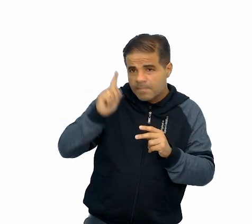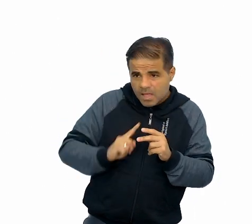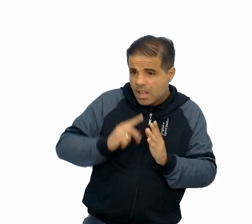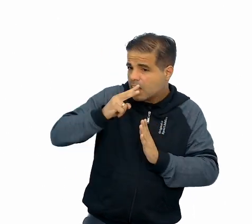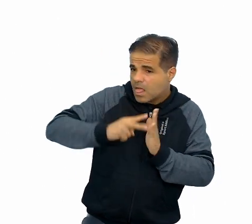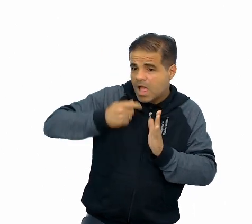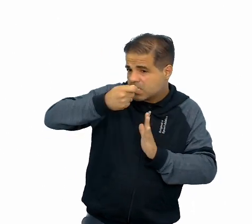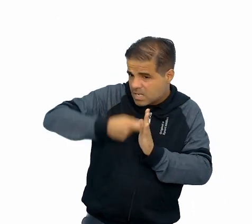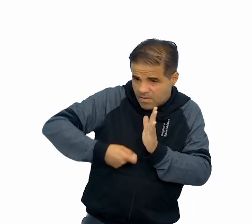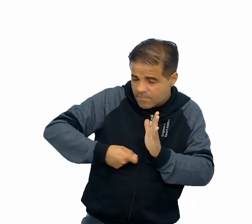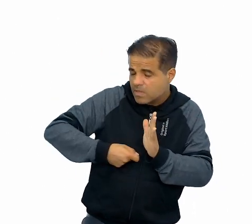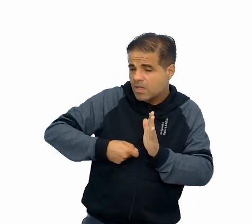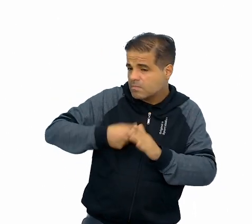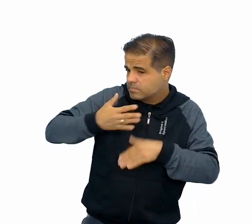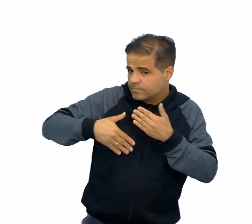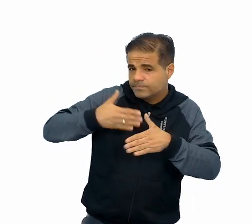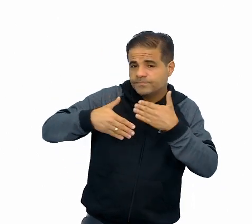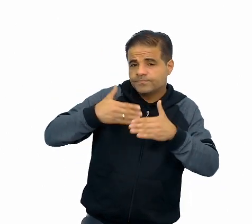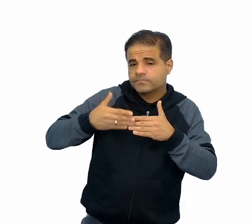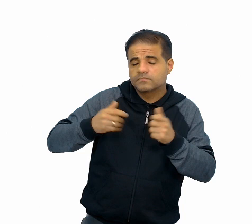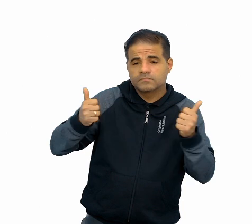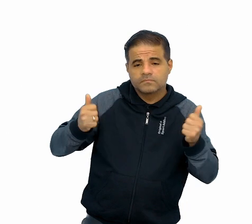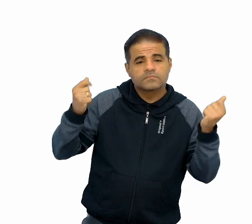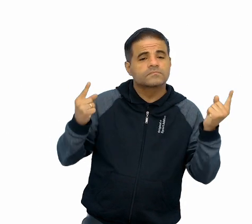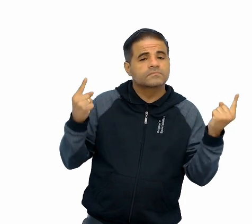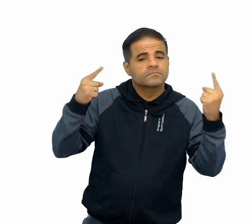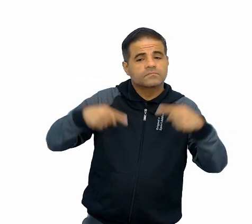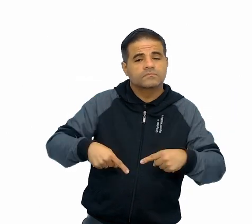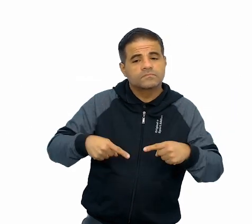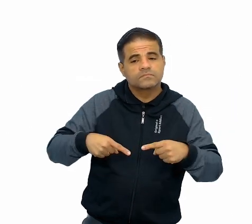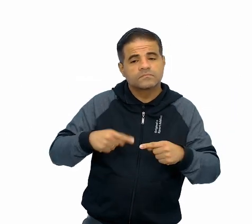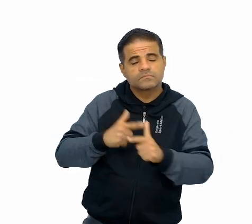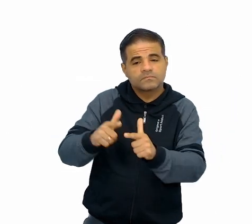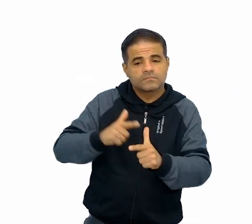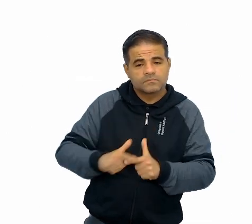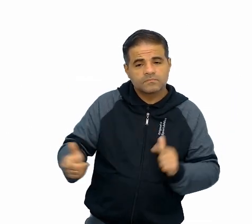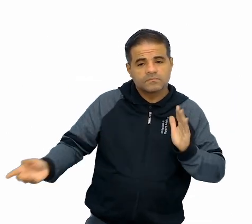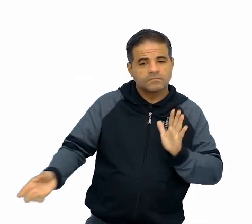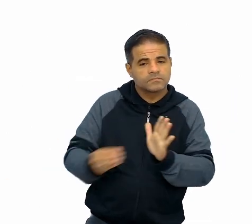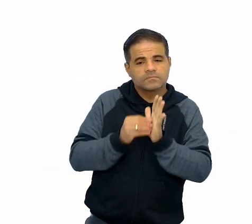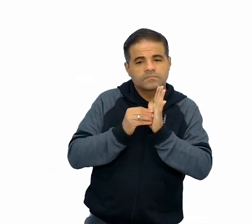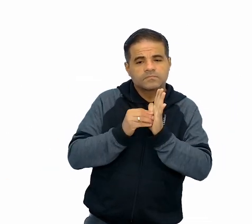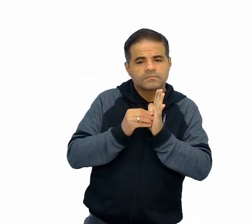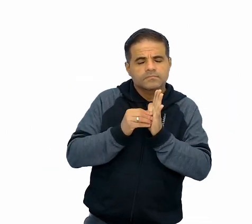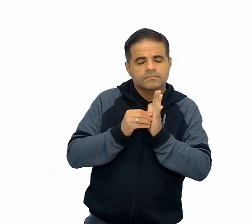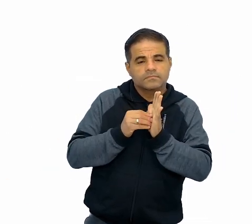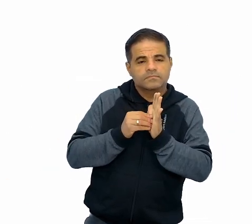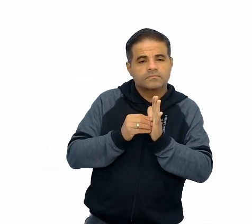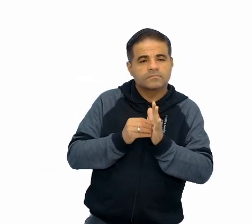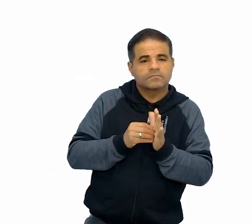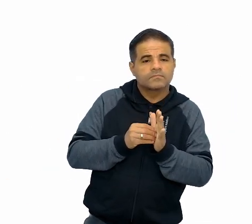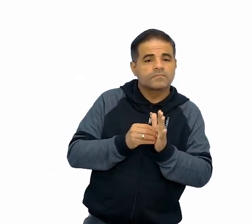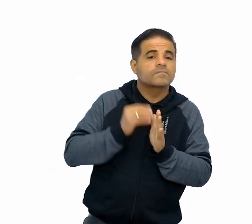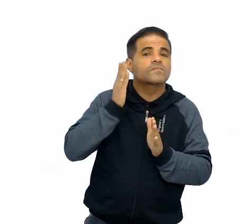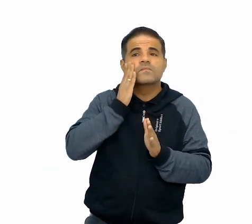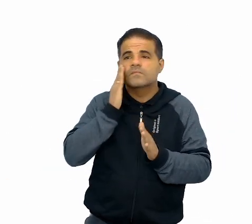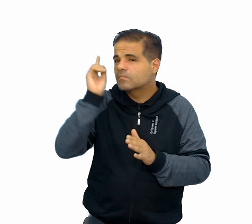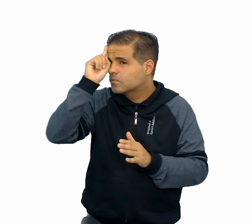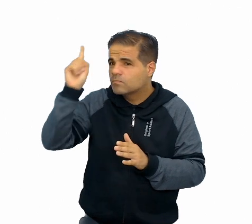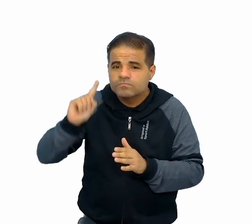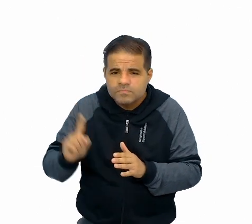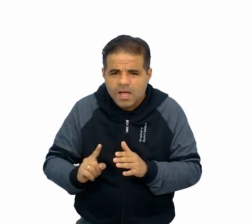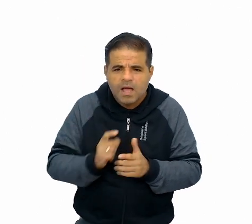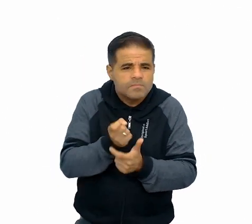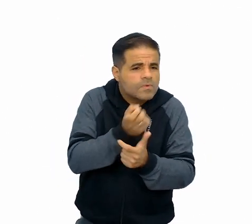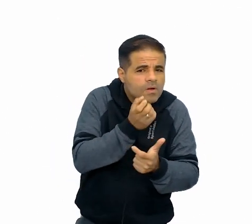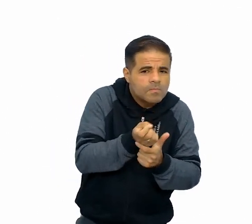ler e escrever convencionalmente, confrontar e problematizar esses saberes, pensando nos estudantes não alfabéticos,